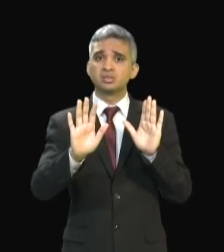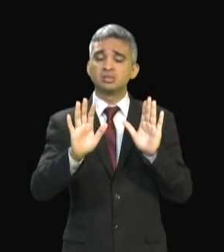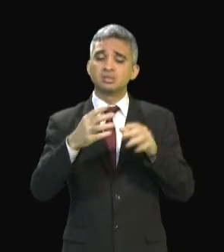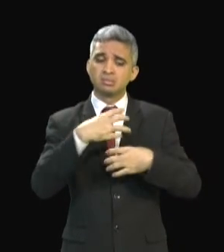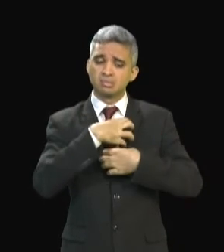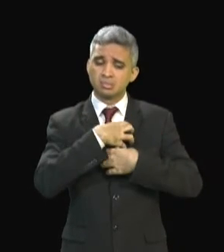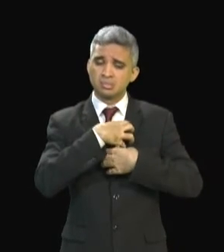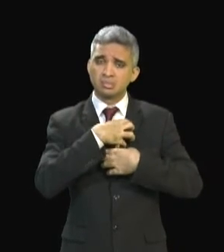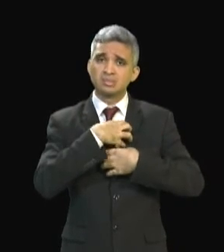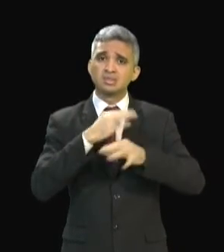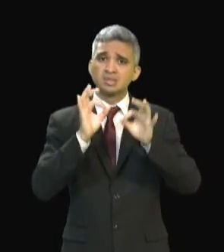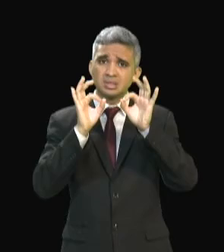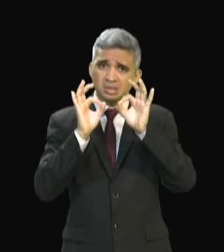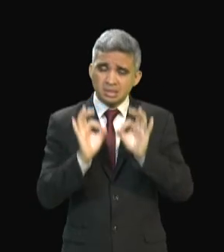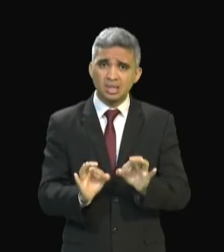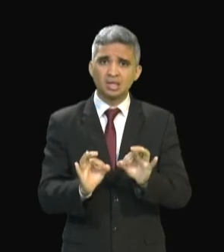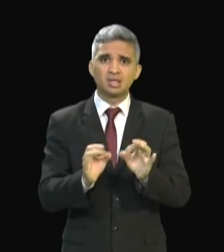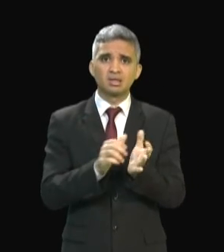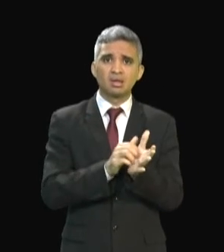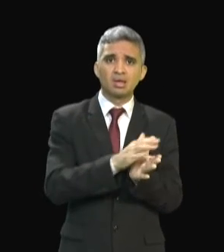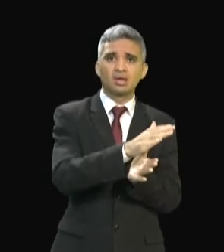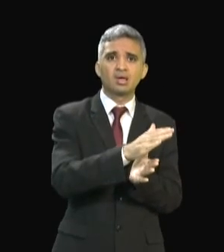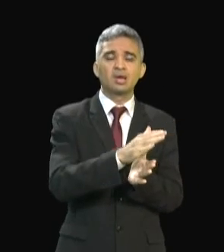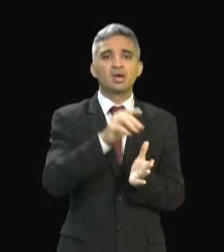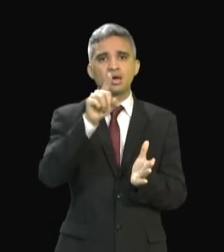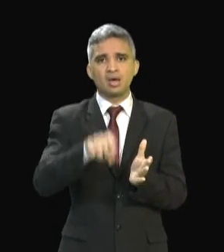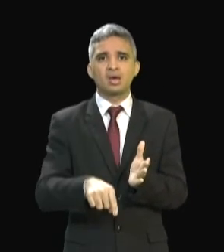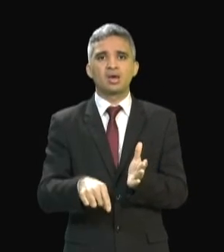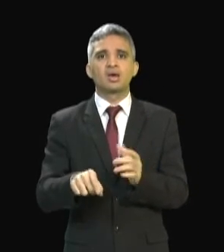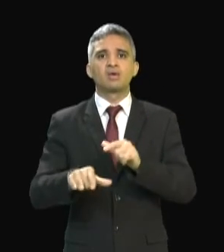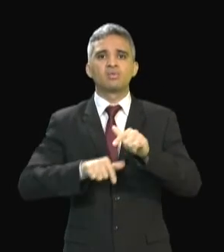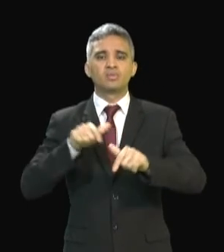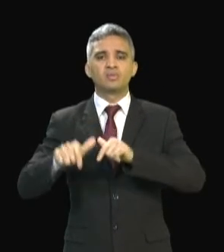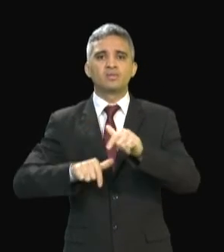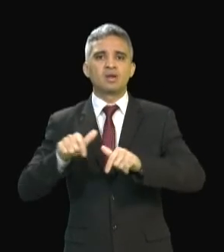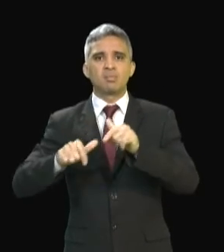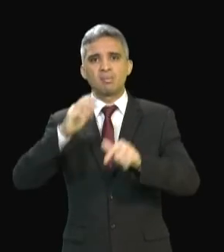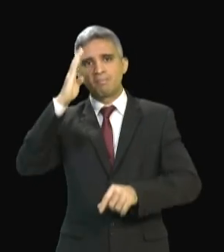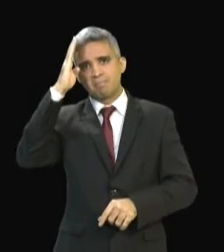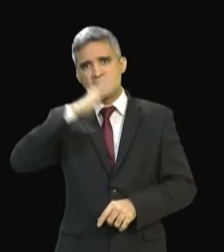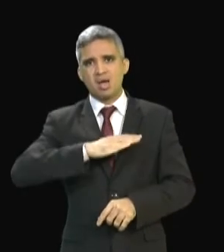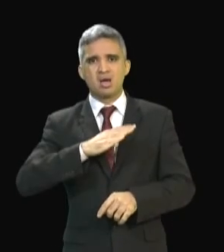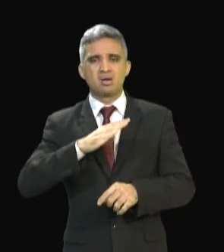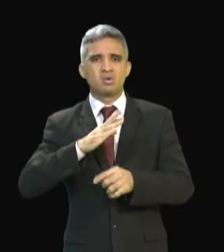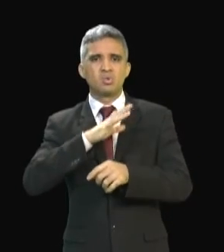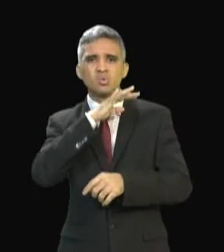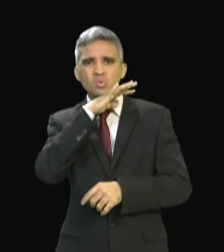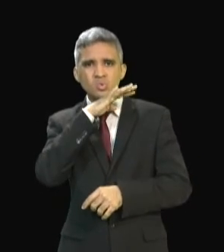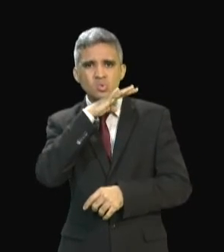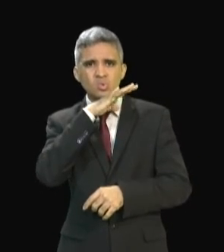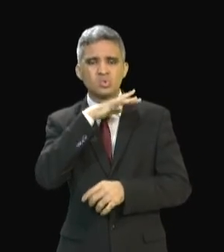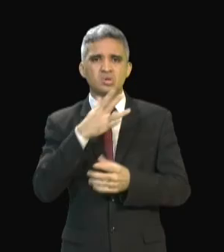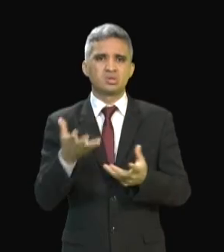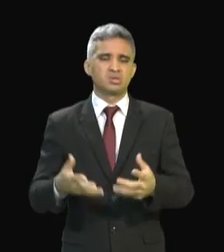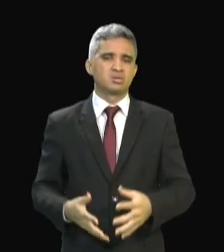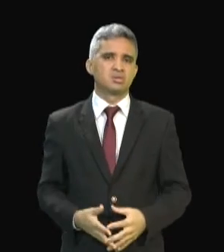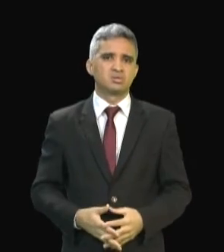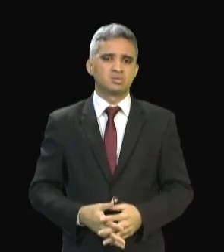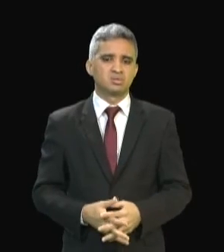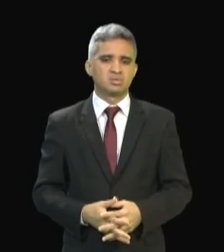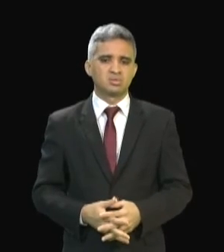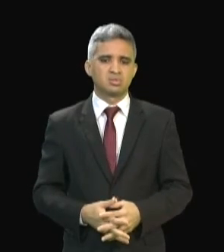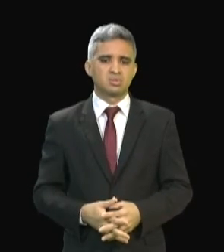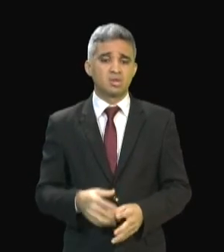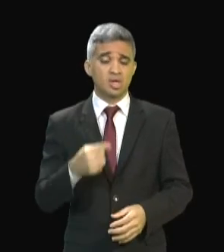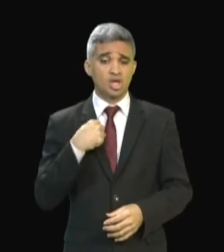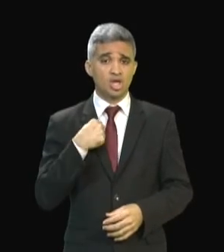conta dos maus serviços prestados por essa empresa em específico. E aí eu lhe digo, não como deputado,